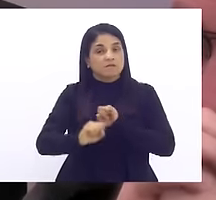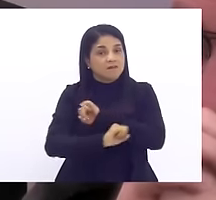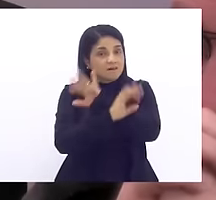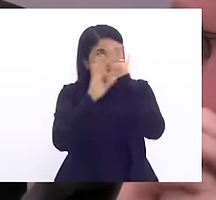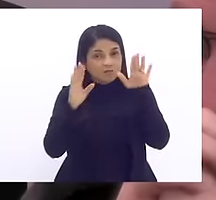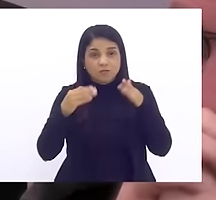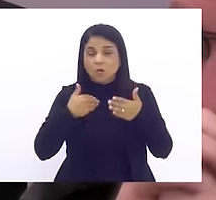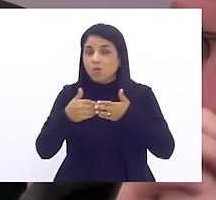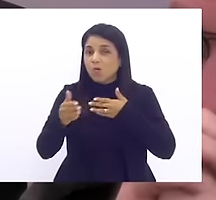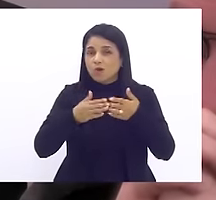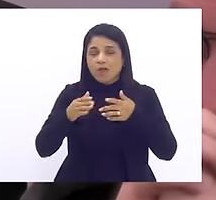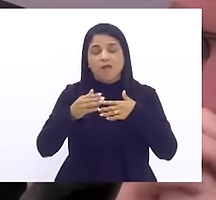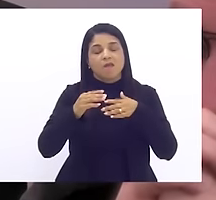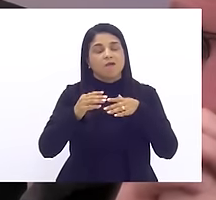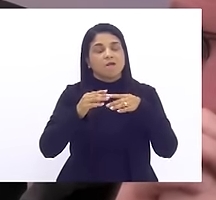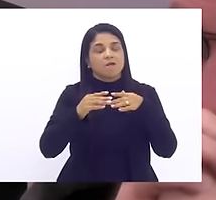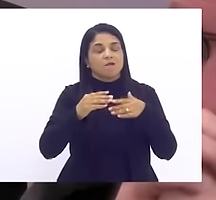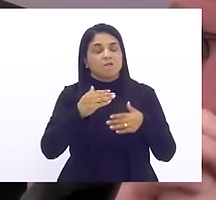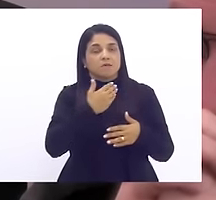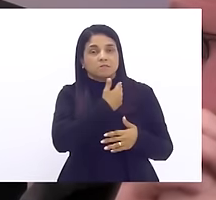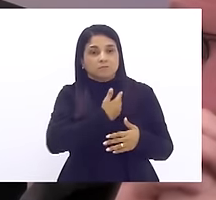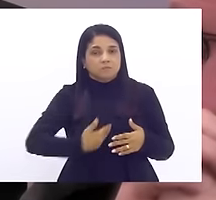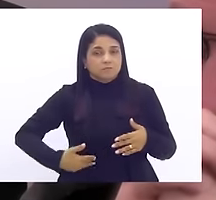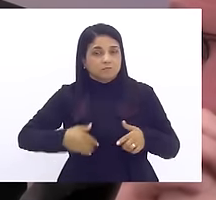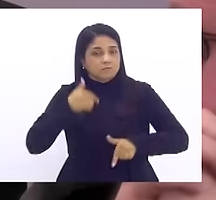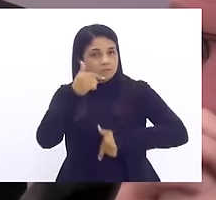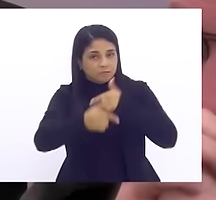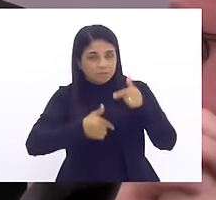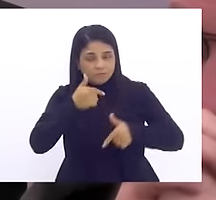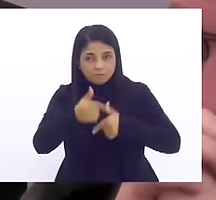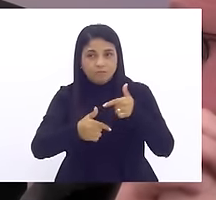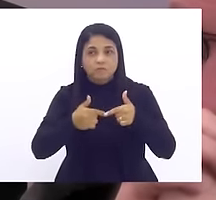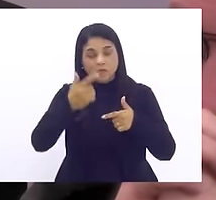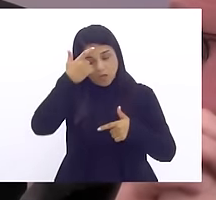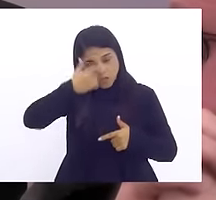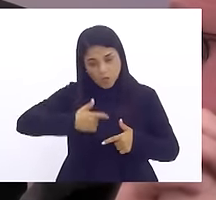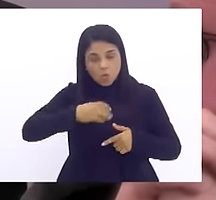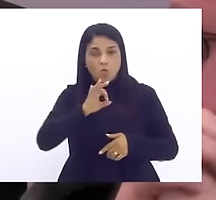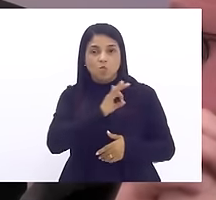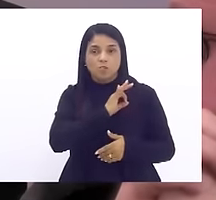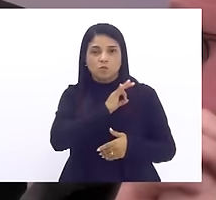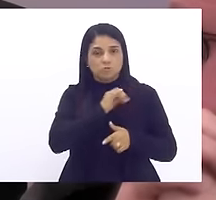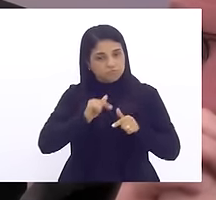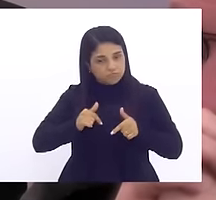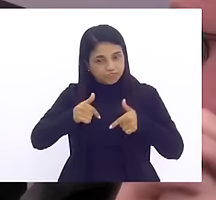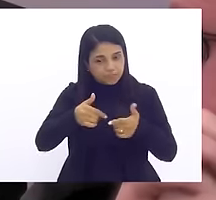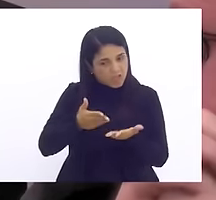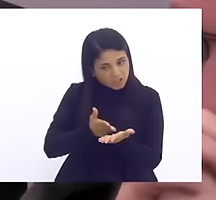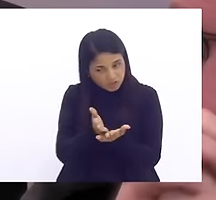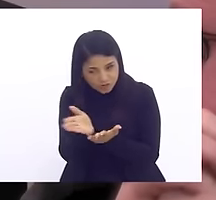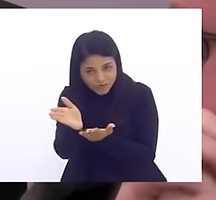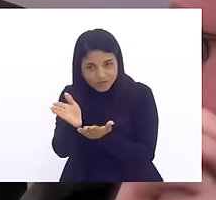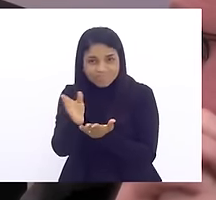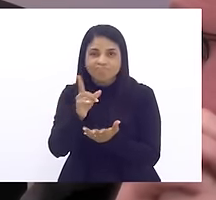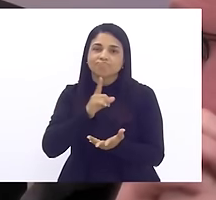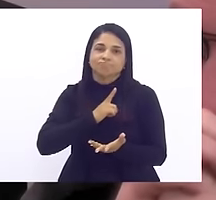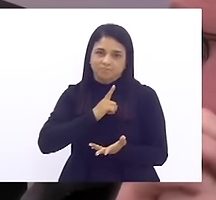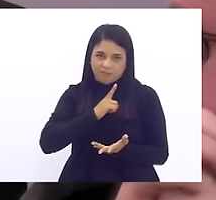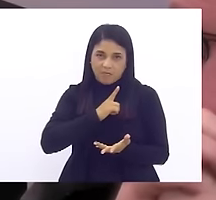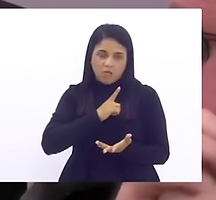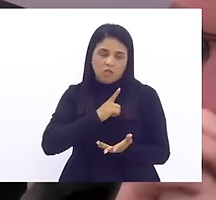público Eu sou policial tenho pena convicção disso são seres humanos ah divide conduta não vou ser